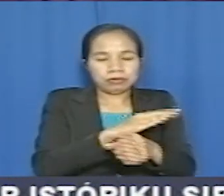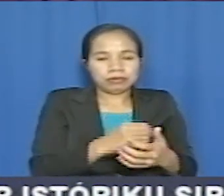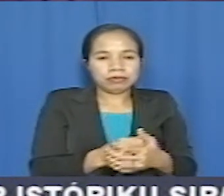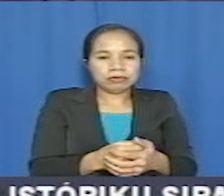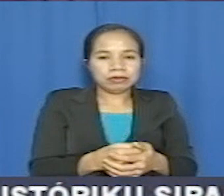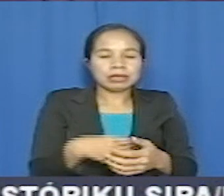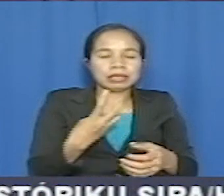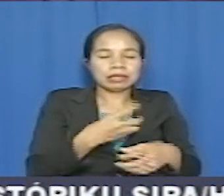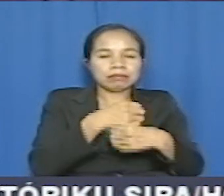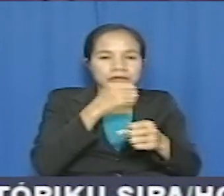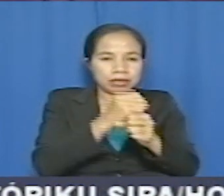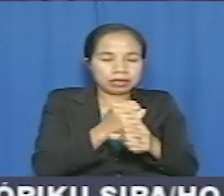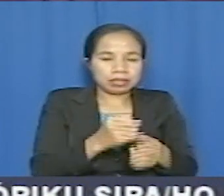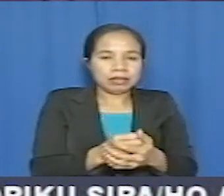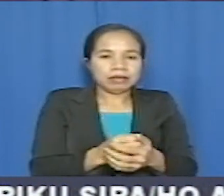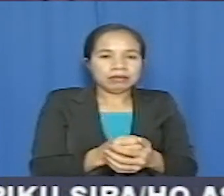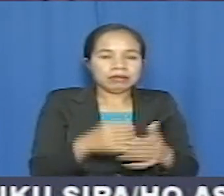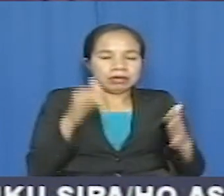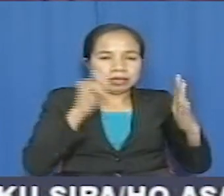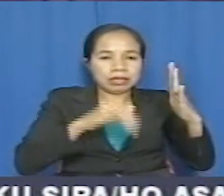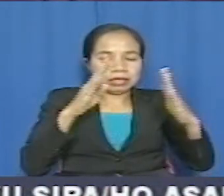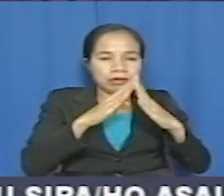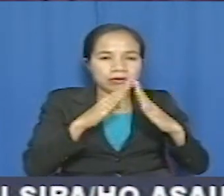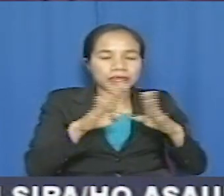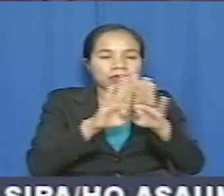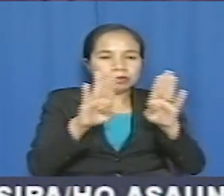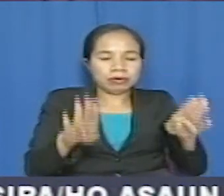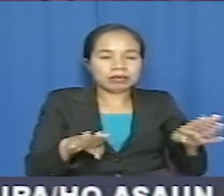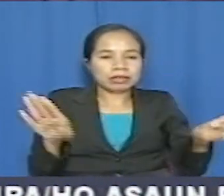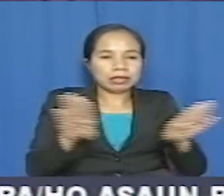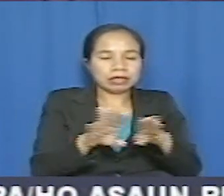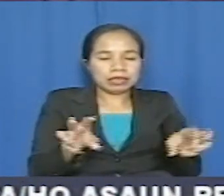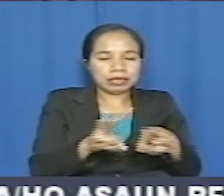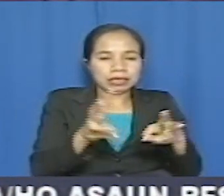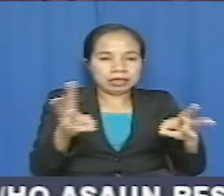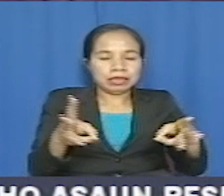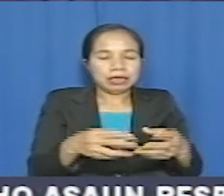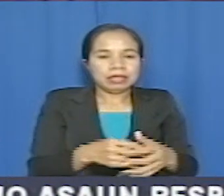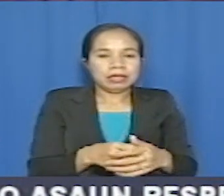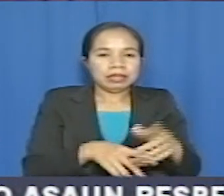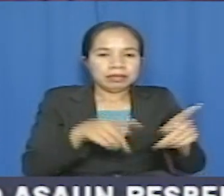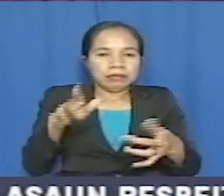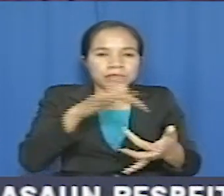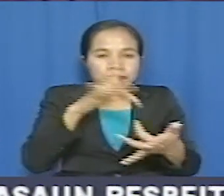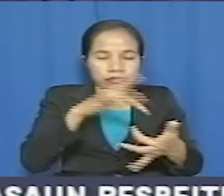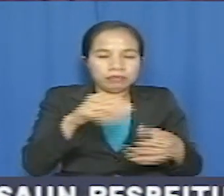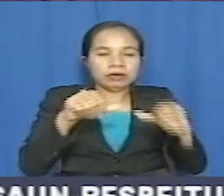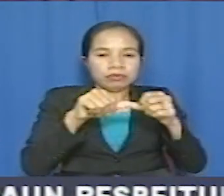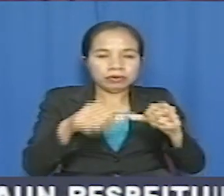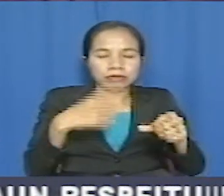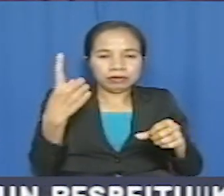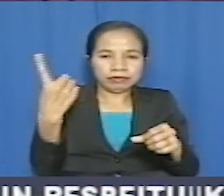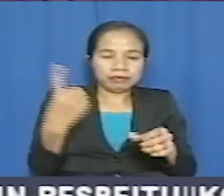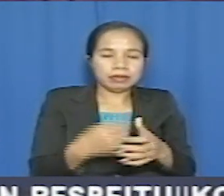ita lahalo confinamento ou se ita loke atal cerca sanitária de tema bele ni movimento bana fatin am hare